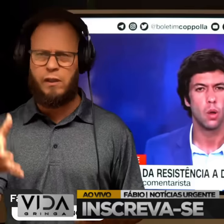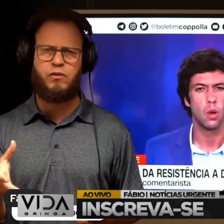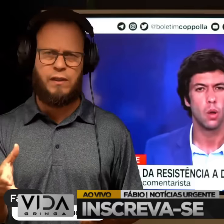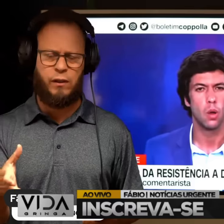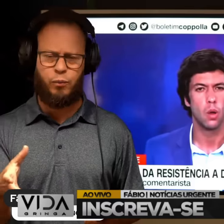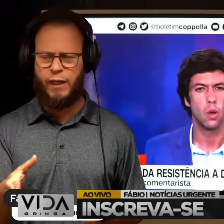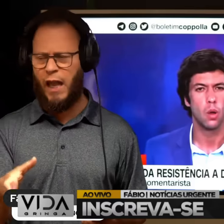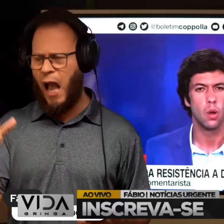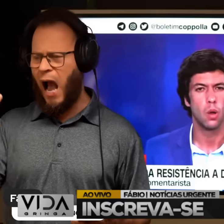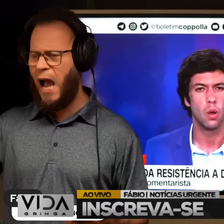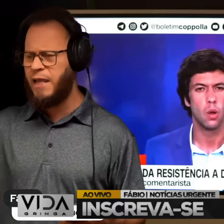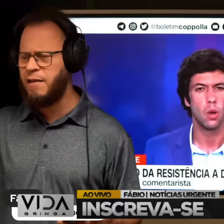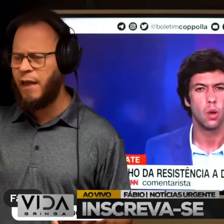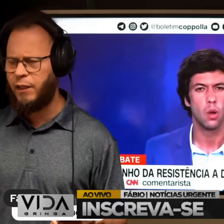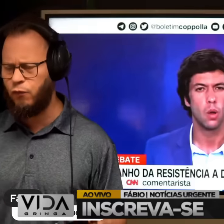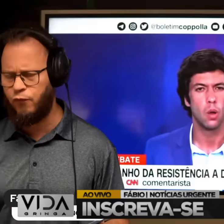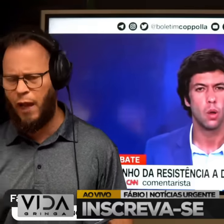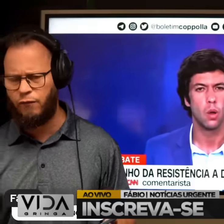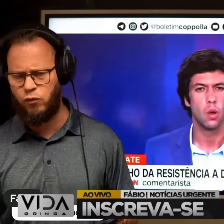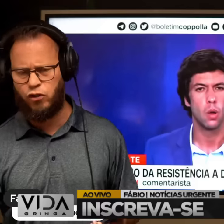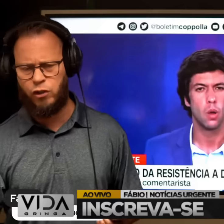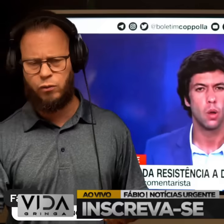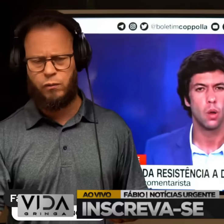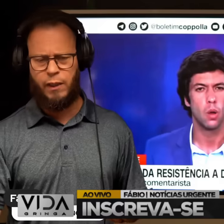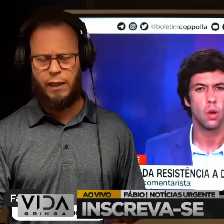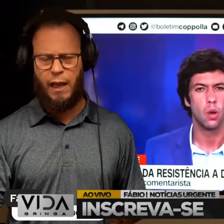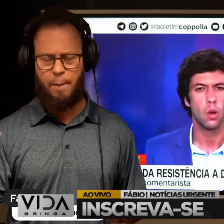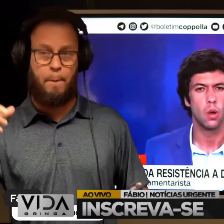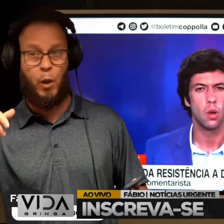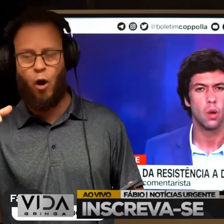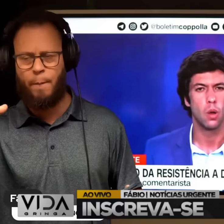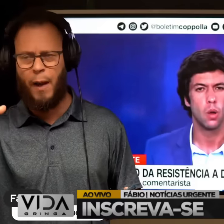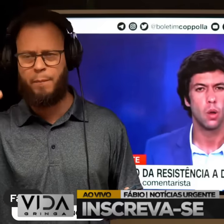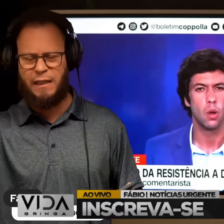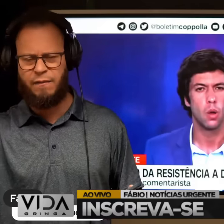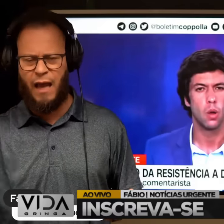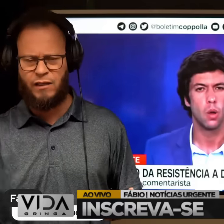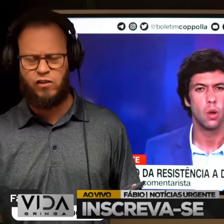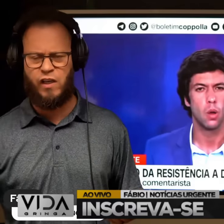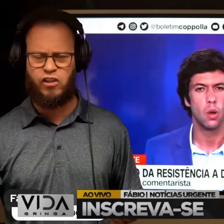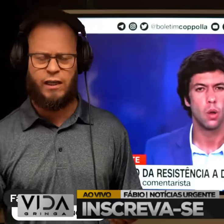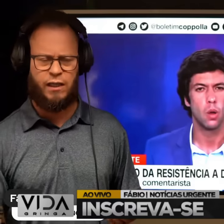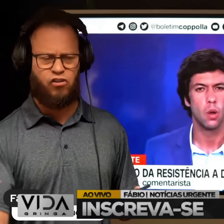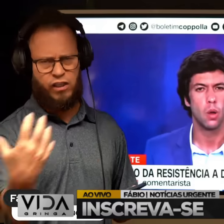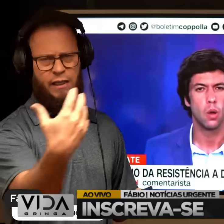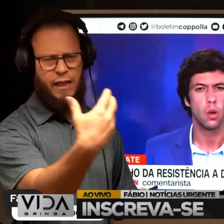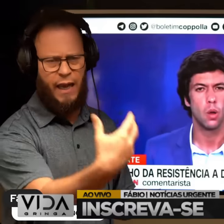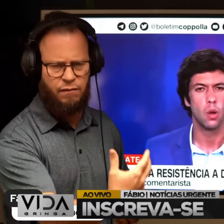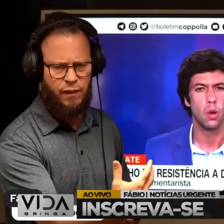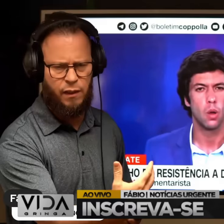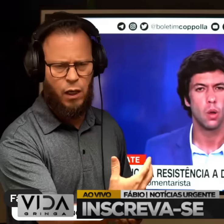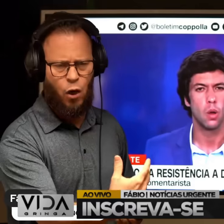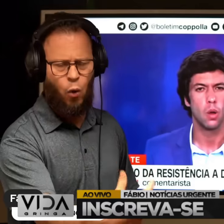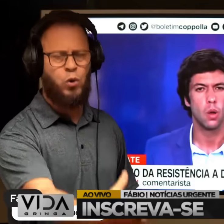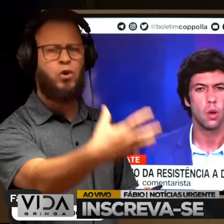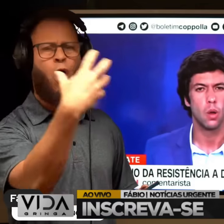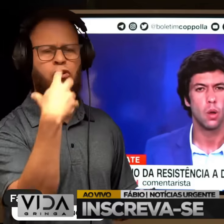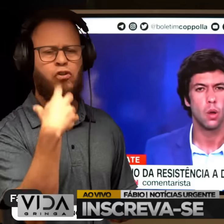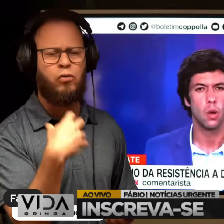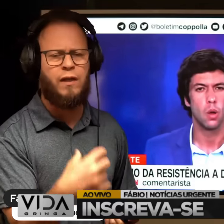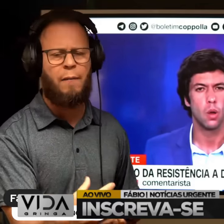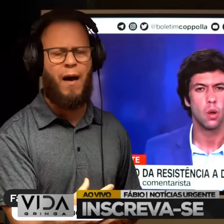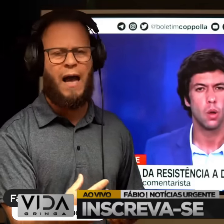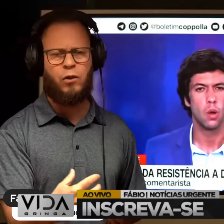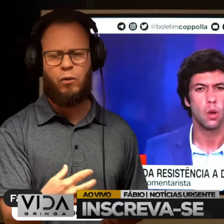que estamos fazendo. Porque ainda que o Flávio Dino e a probabilidade seja grande de que ele entre, o